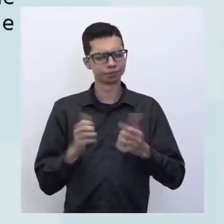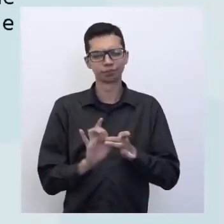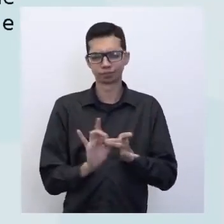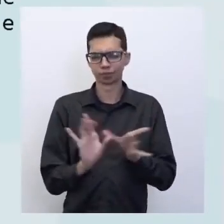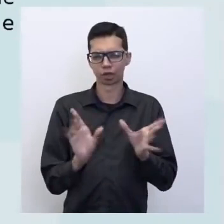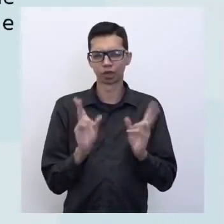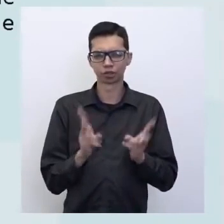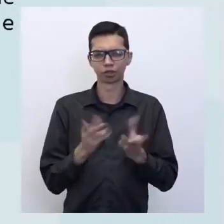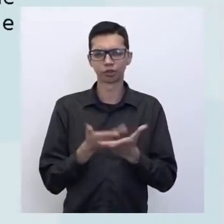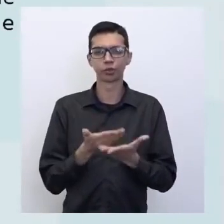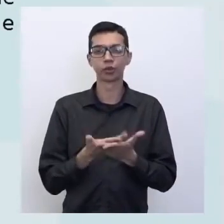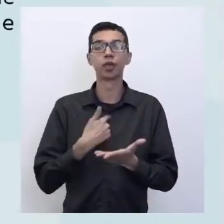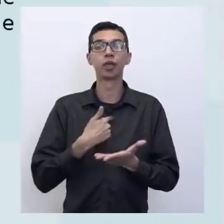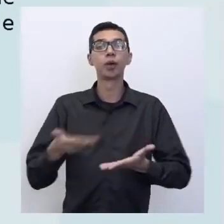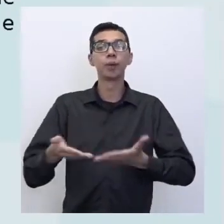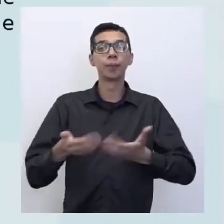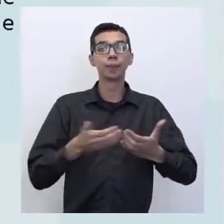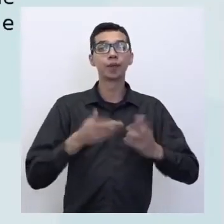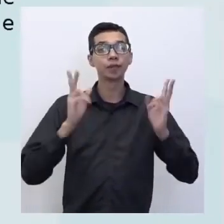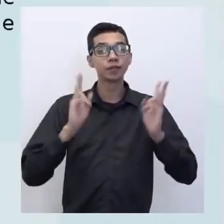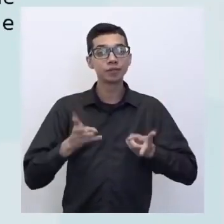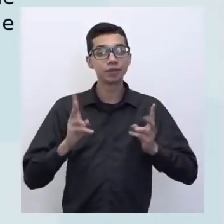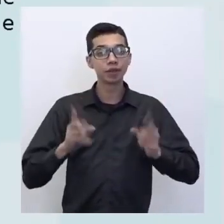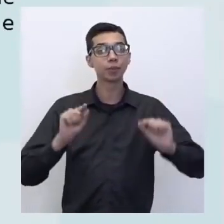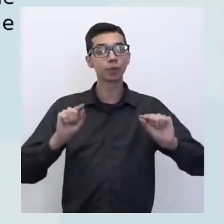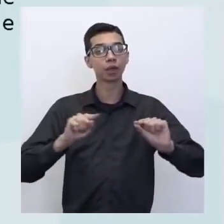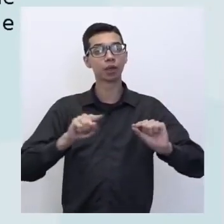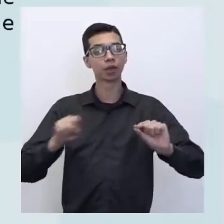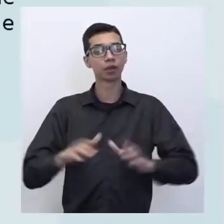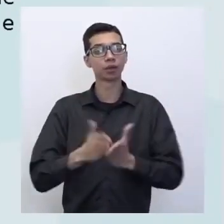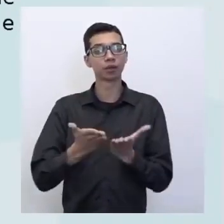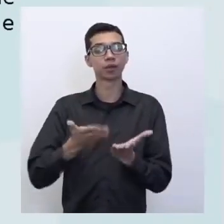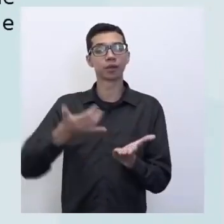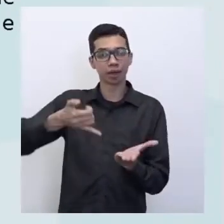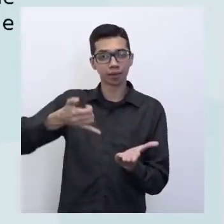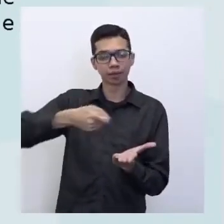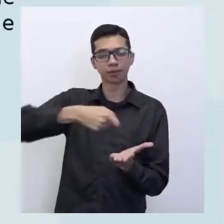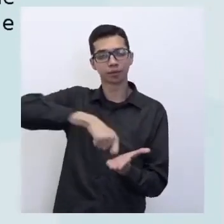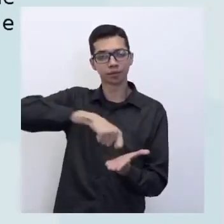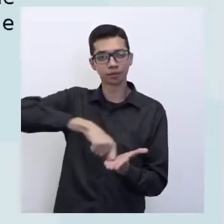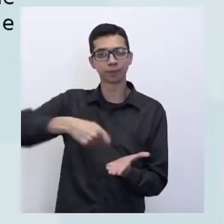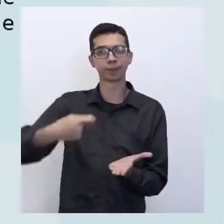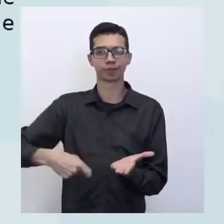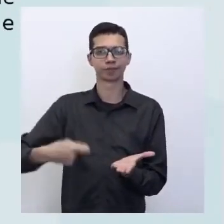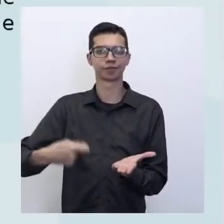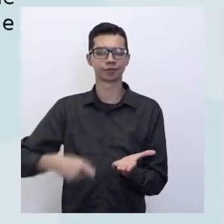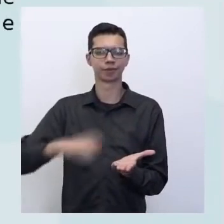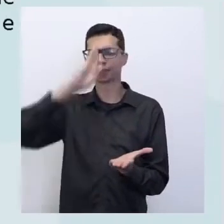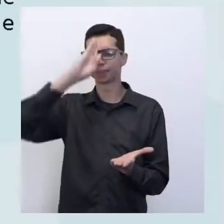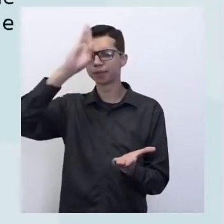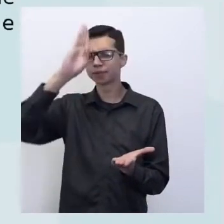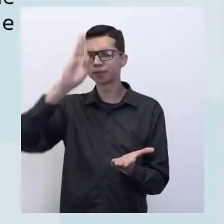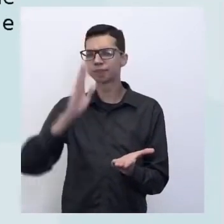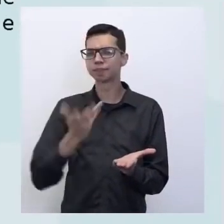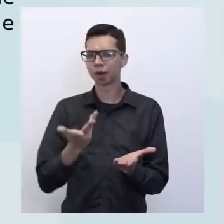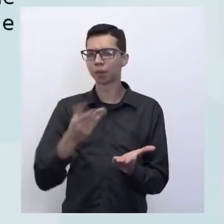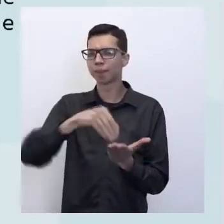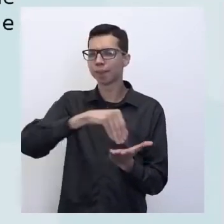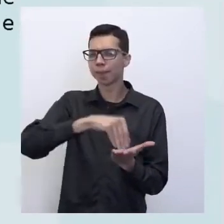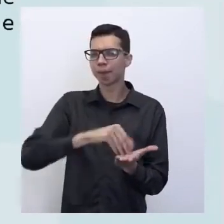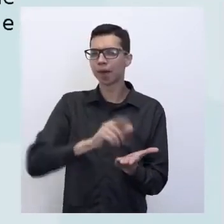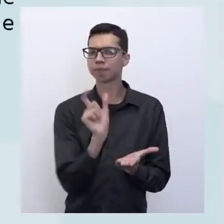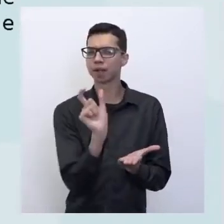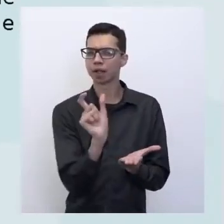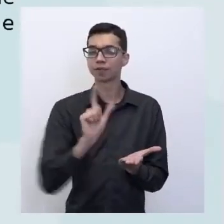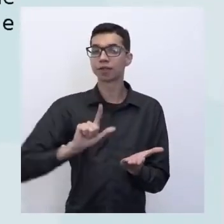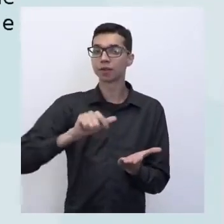estou pedindo para vocês, turma, pega um caderno, pega uma caneta, para a gente escrever as palavras-chave para depois a gente estudar, tá certo?